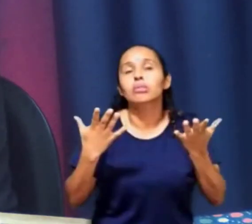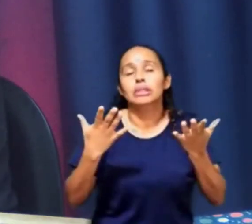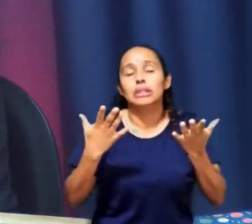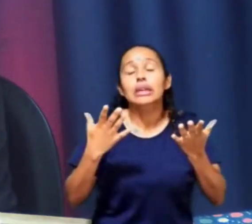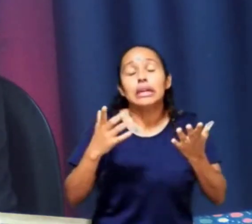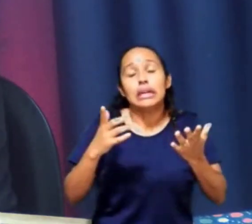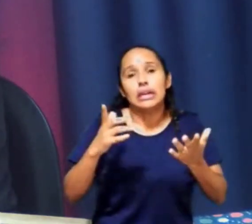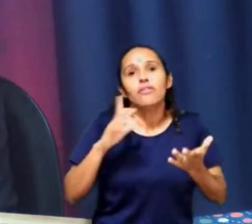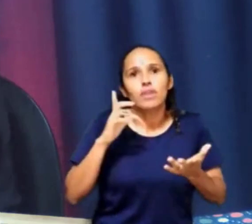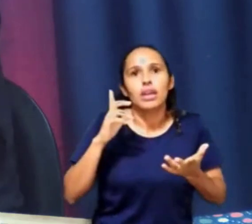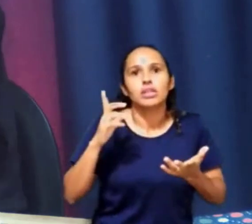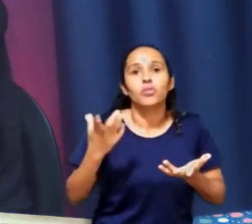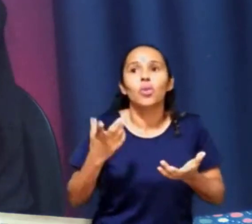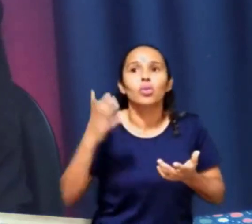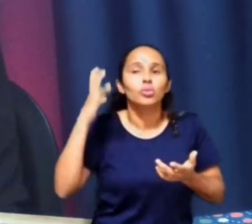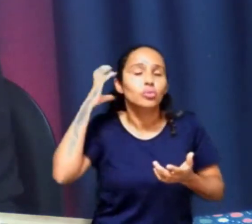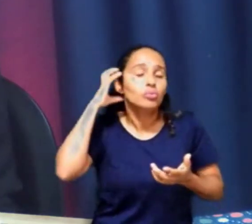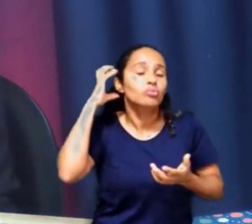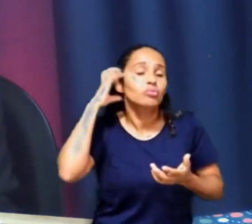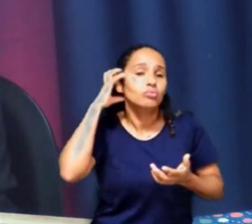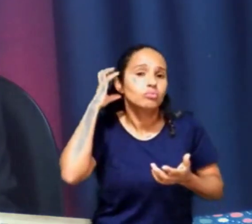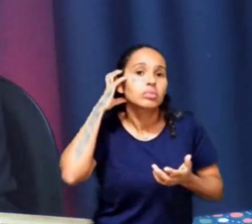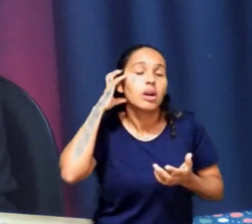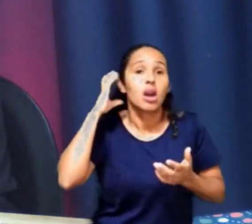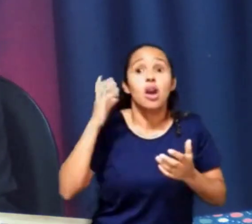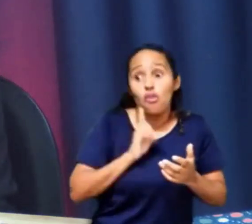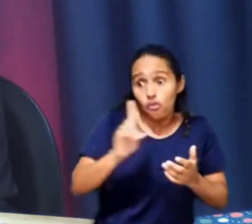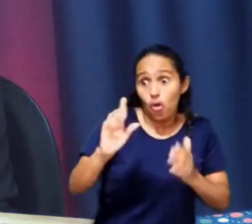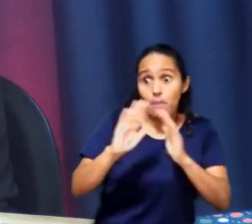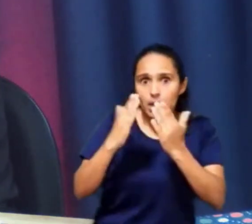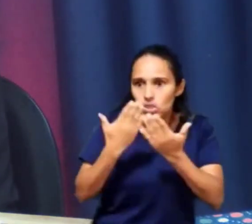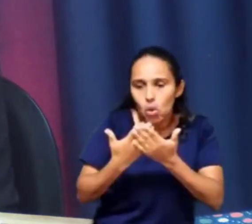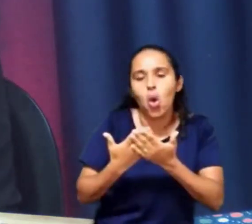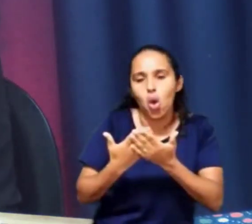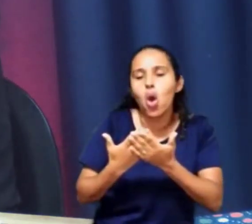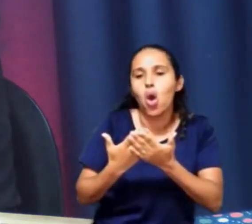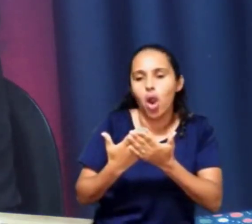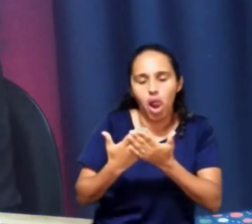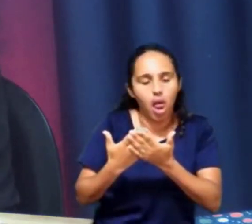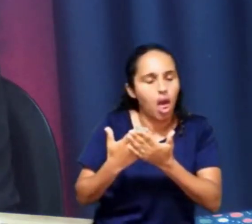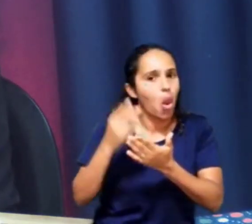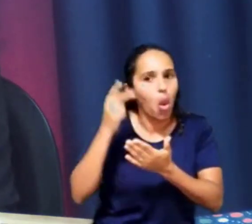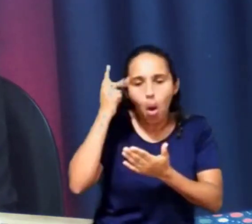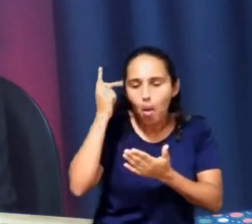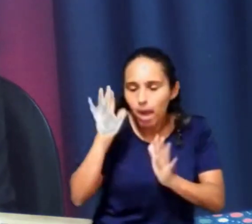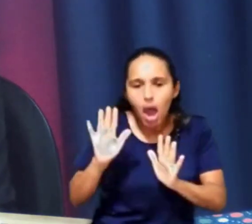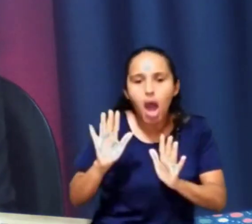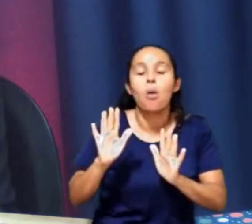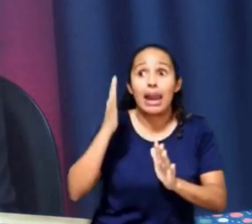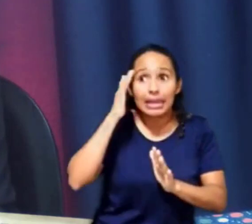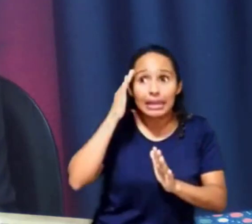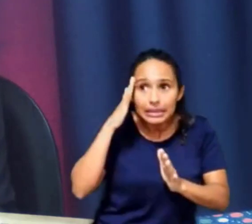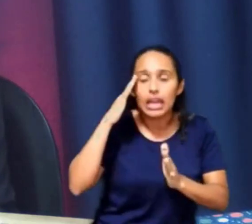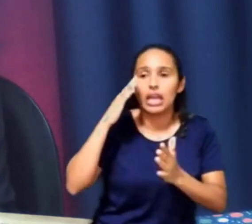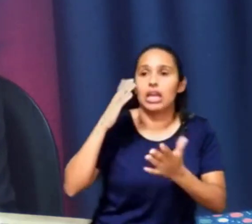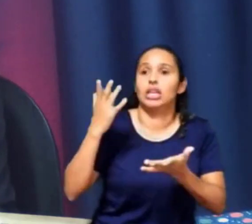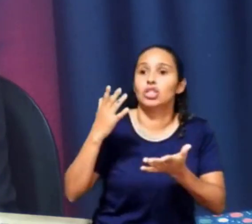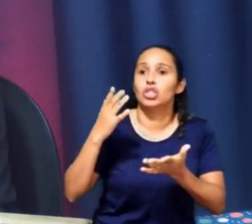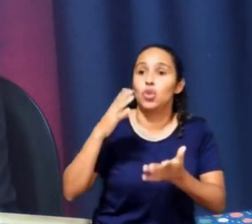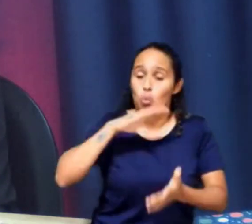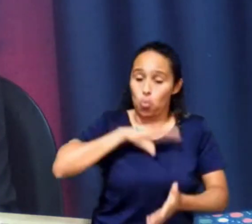ela entende muito, ela escreve muito bem o português. Porque tem isso também, quando a gente for começar a falar um pouquinho também da